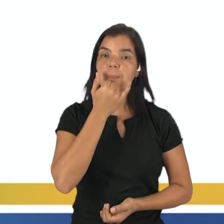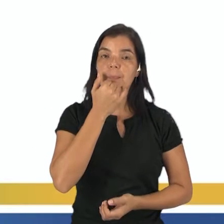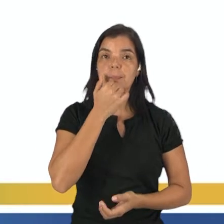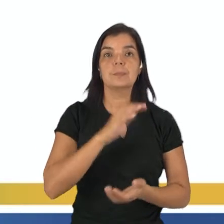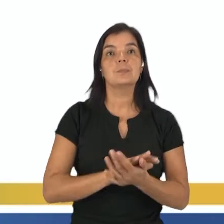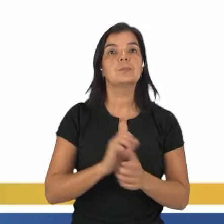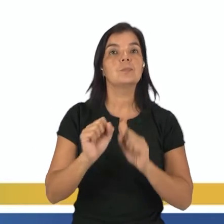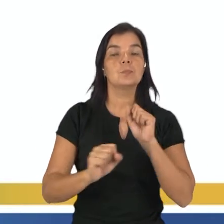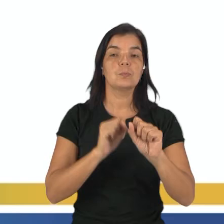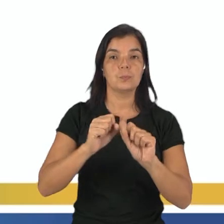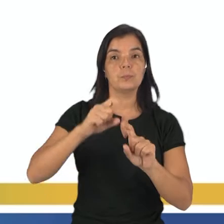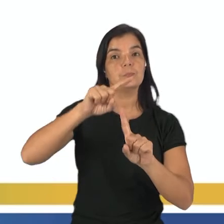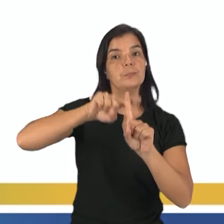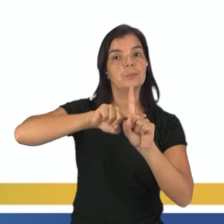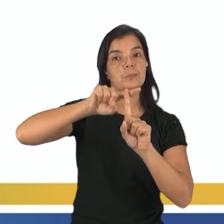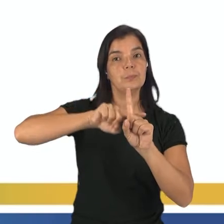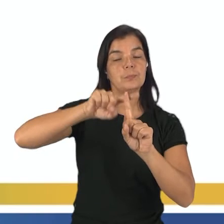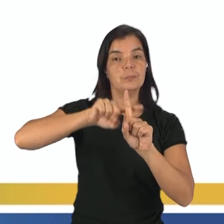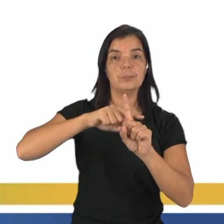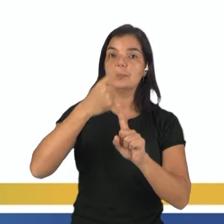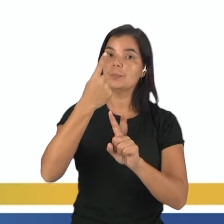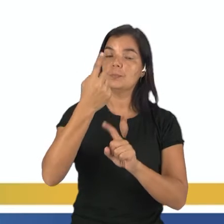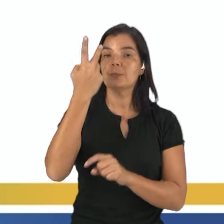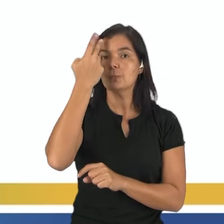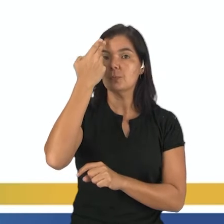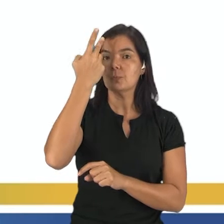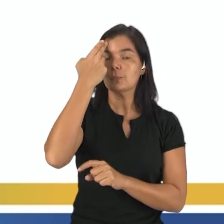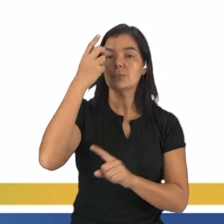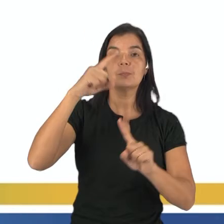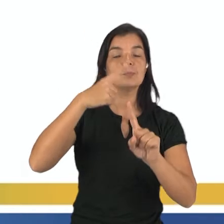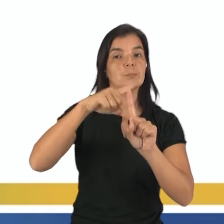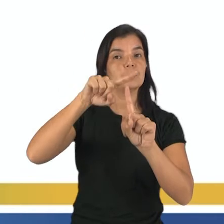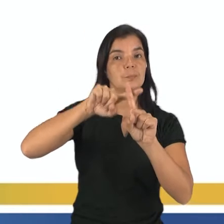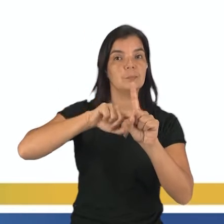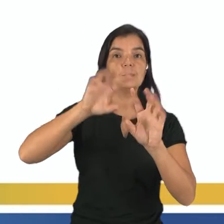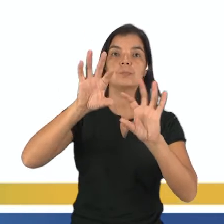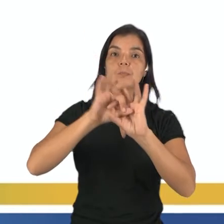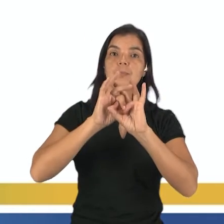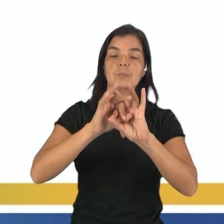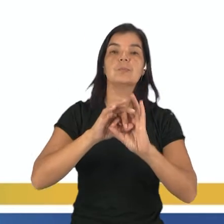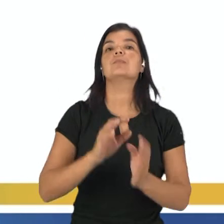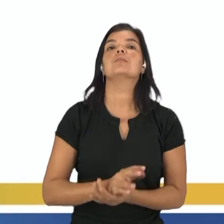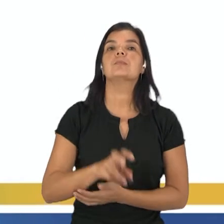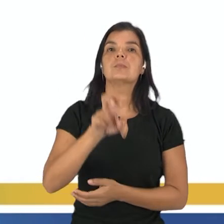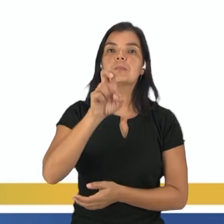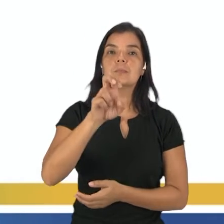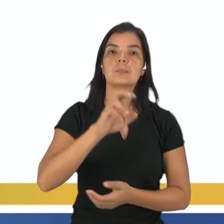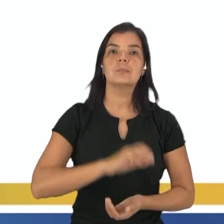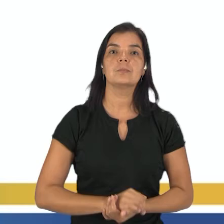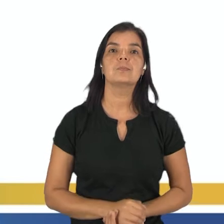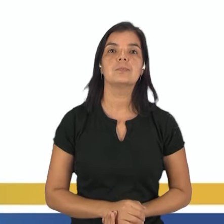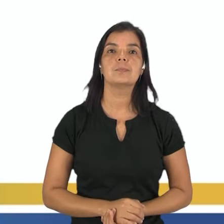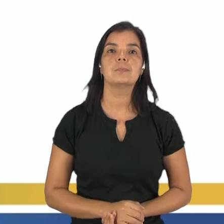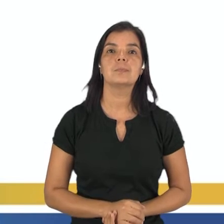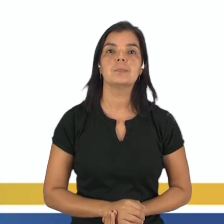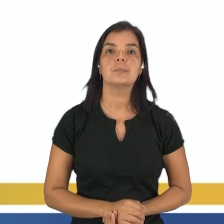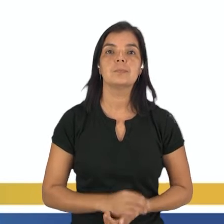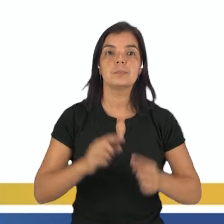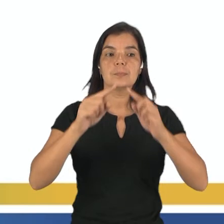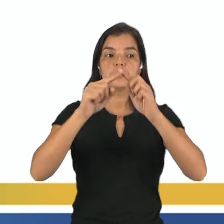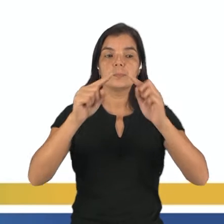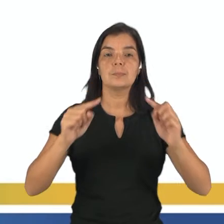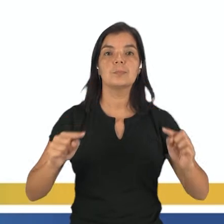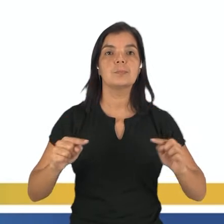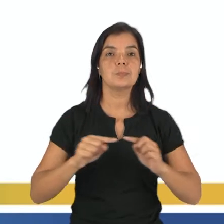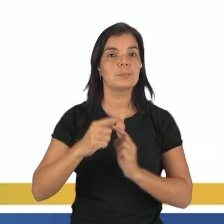faces laterais, elas se encontram em um vértice comum. Então, 4 mais 1, 5, não é? Então, essa pirâmide de